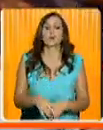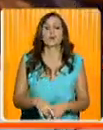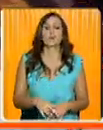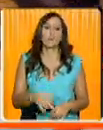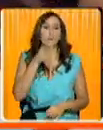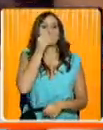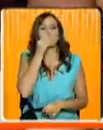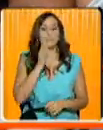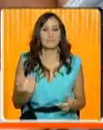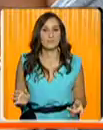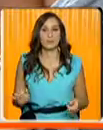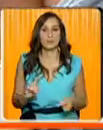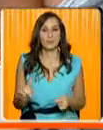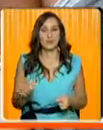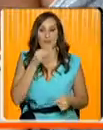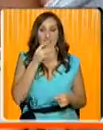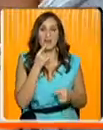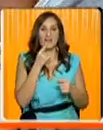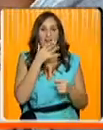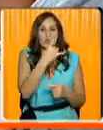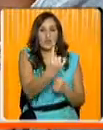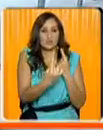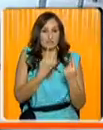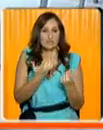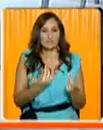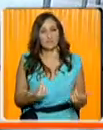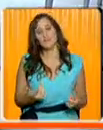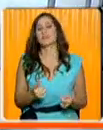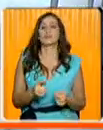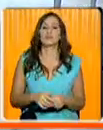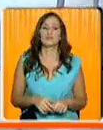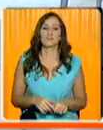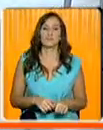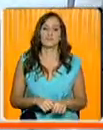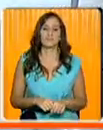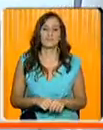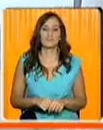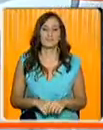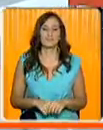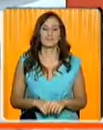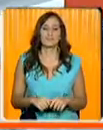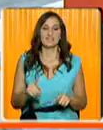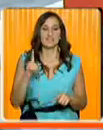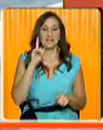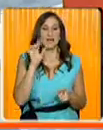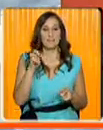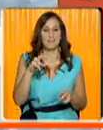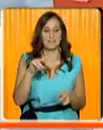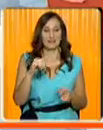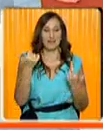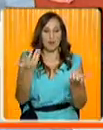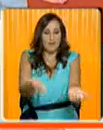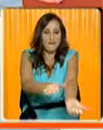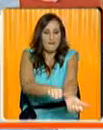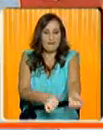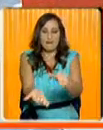de... Pronto, não é, isto não é um monólogo. Não, foi uma mulher, não se pode contar a verdade. Ó, Cristina. Sim. A Marta agora vai cortar os